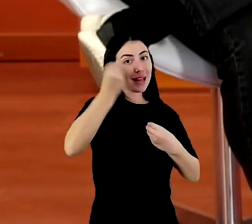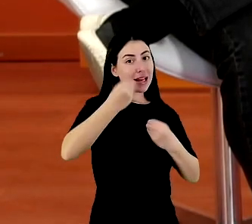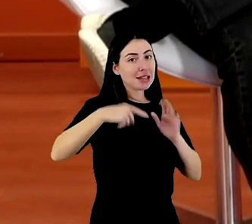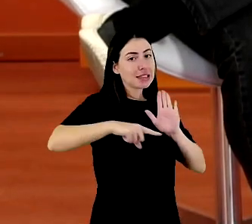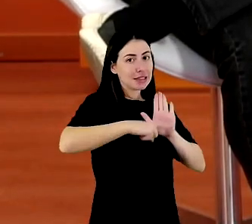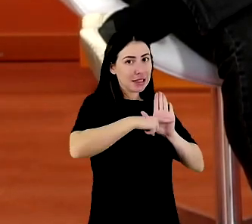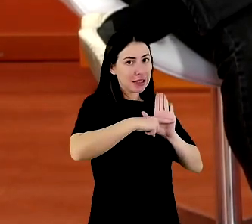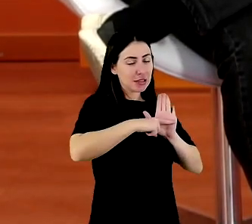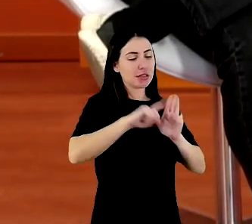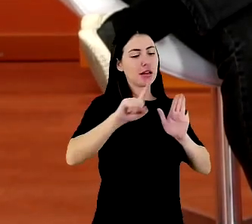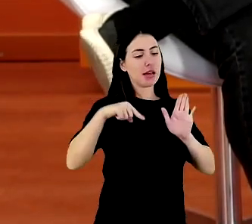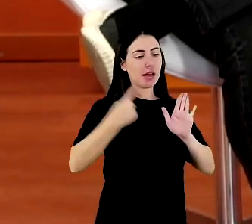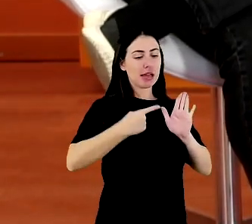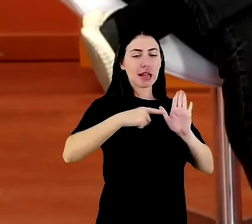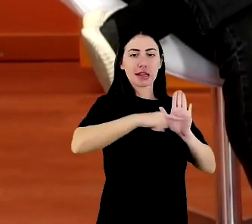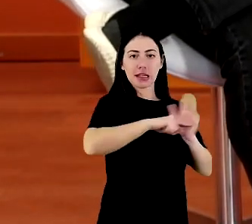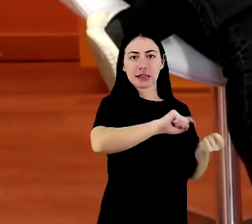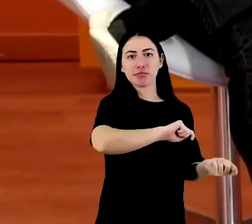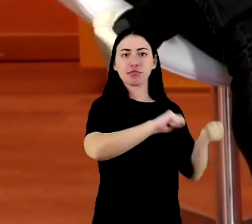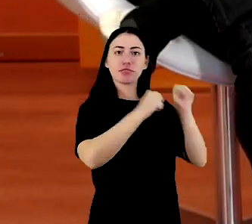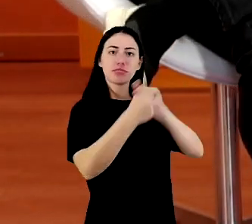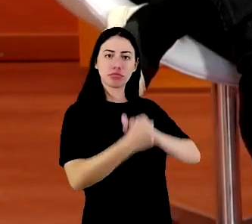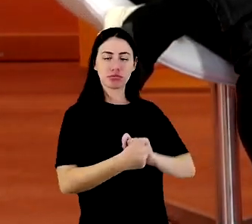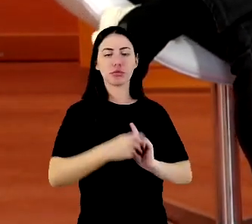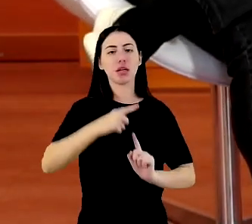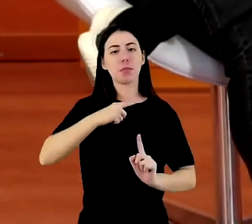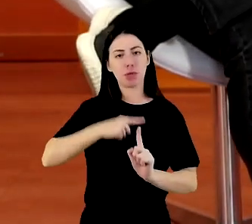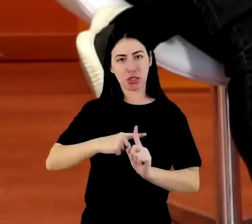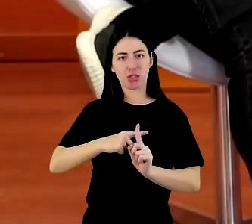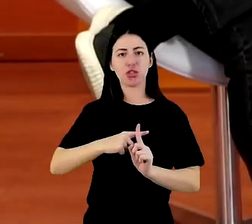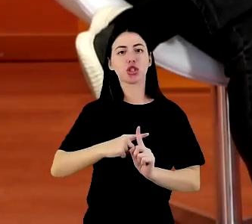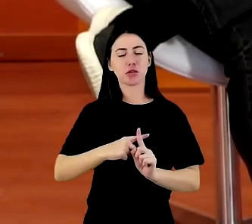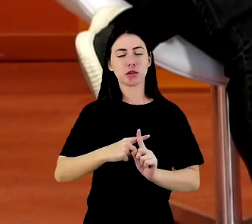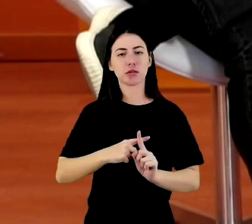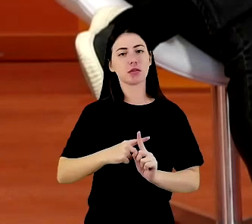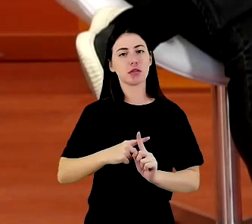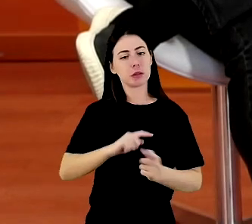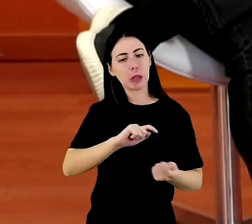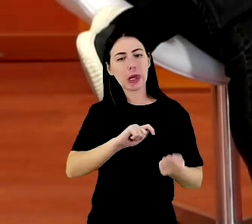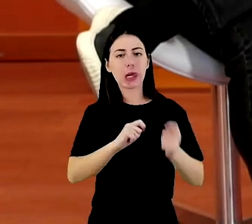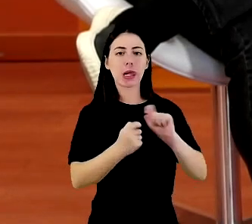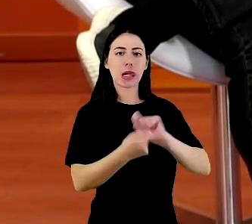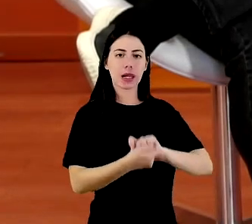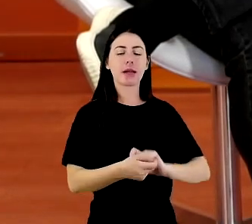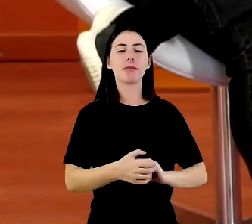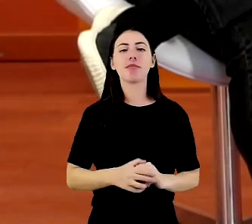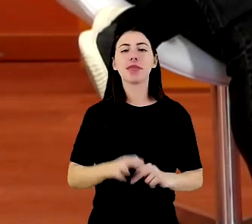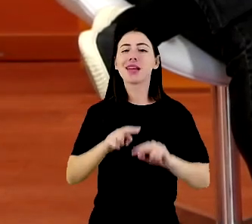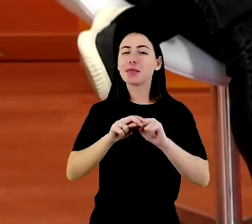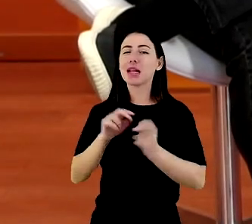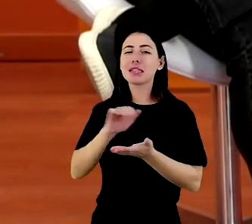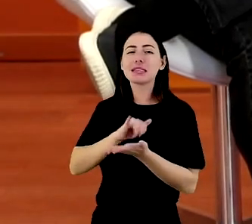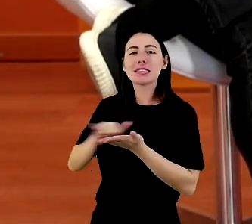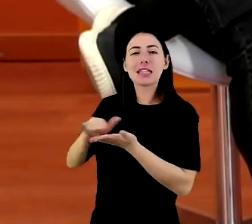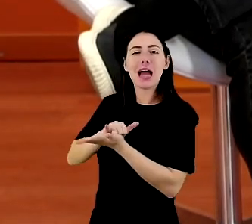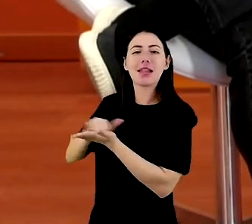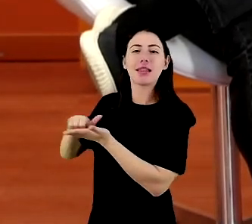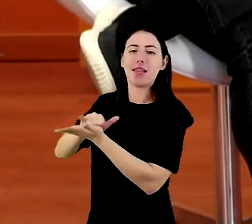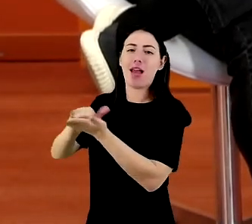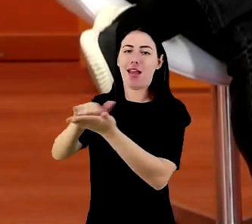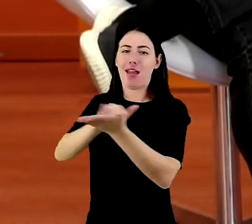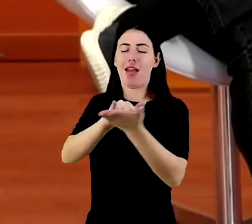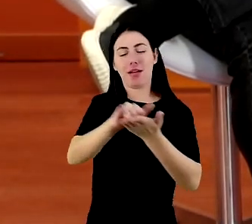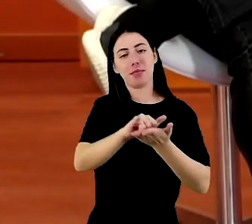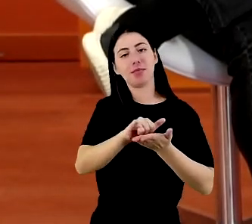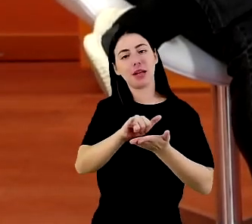de desarmar e remodelar o negócio. E aí entram as startups, né? Para que o investimento em algum estágio